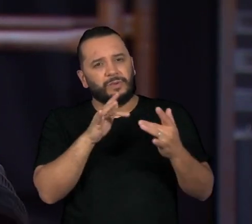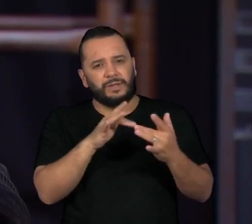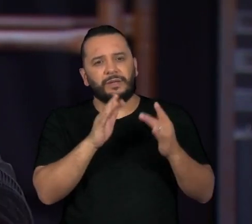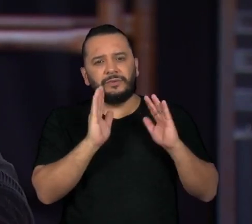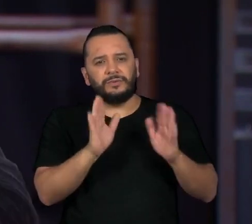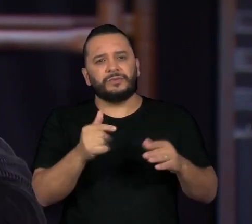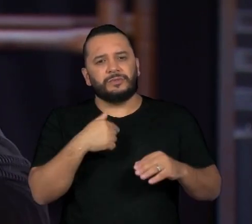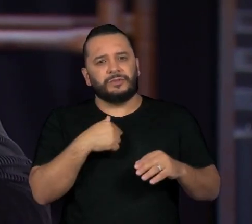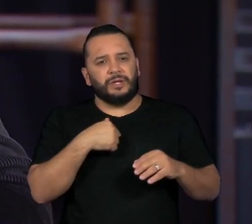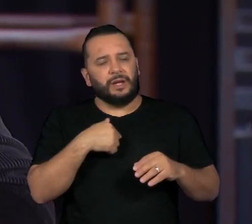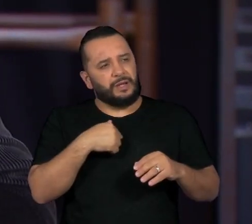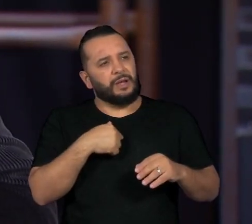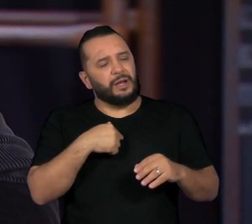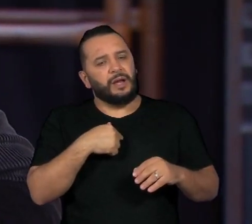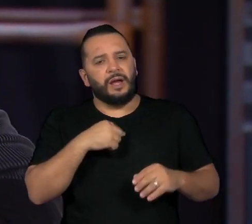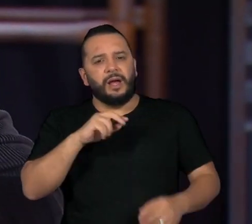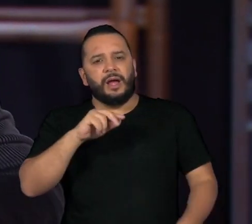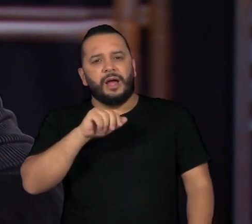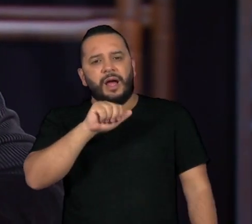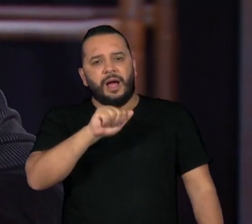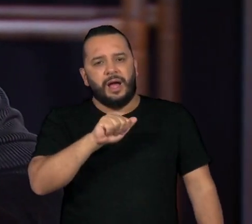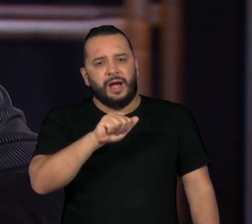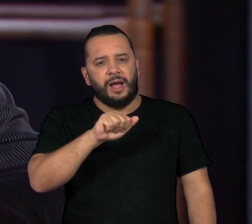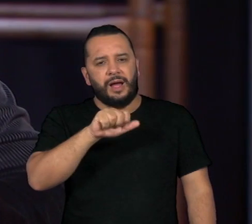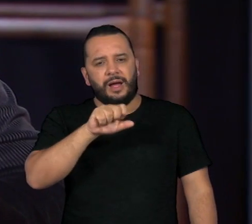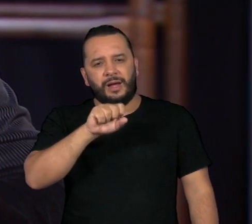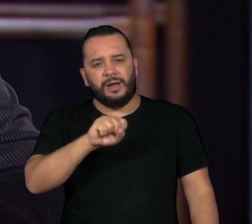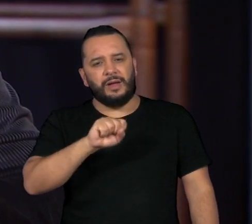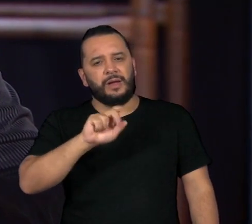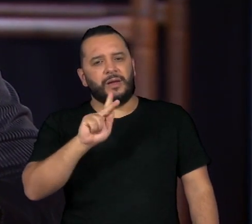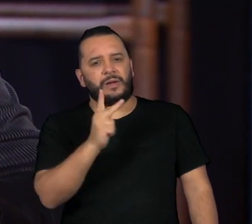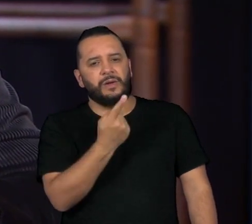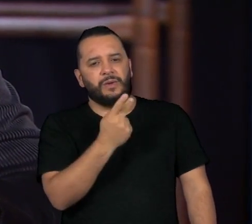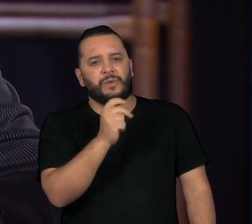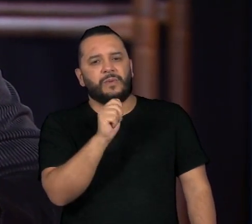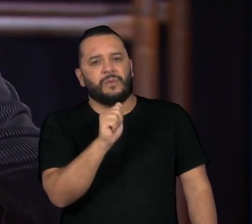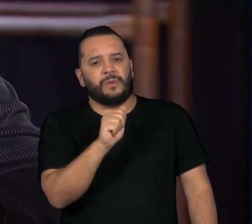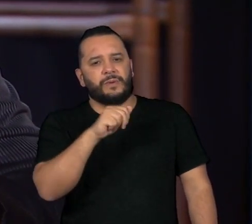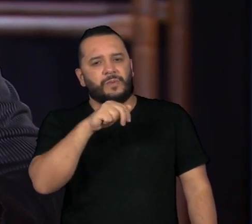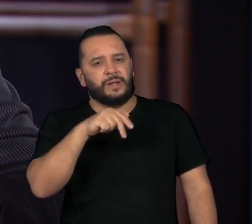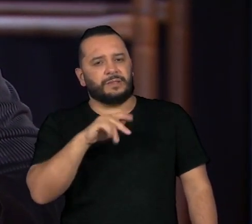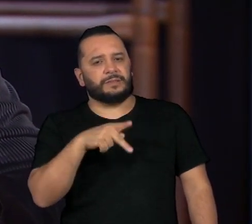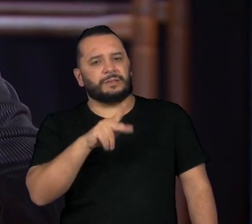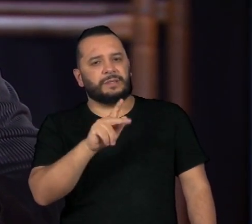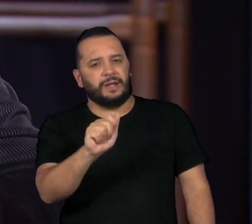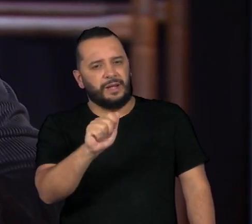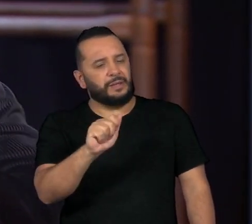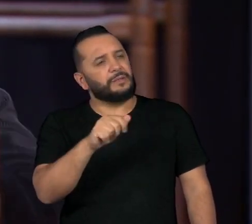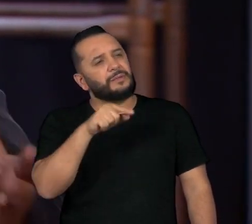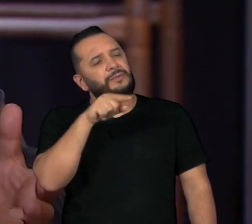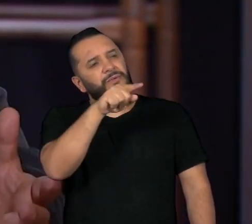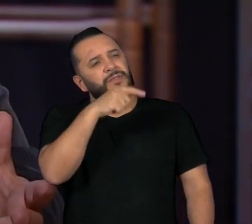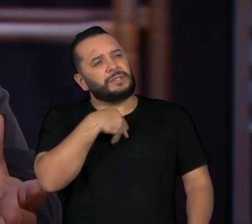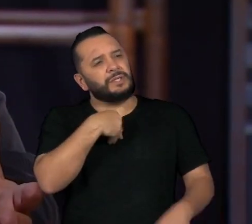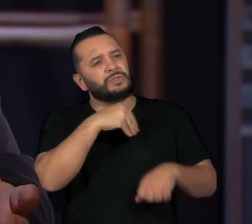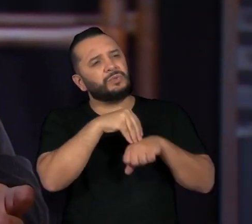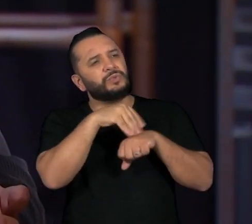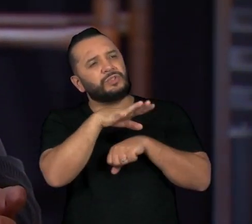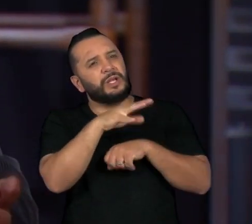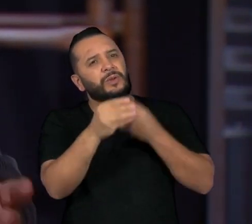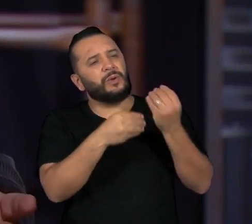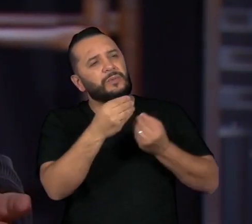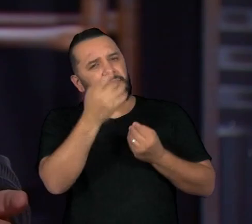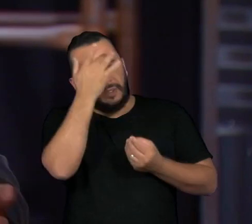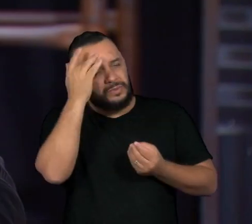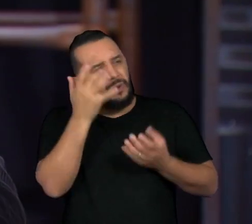Ayahuasca. O que você sugere para quem quer se aproximar dessa substância que é tão antiga